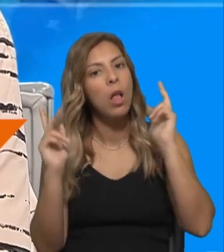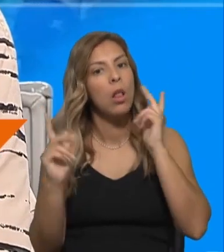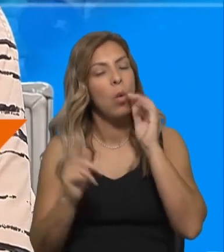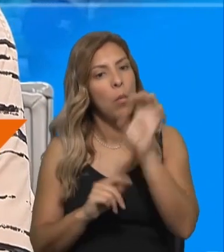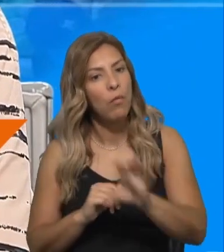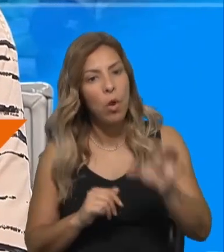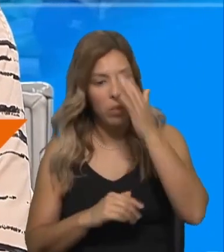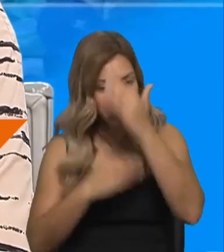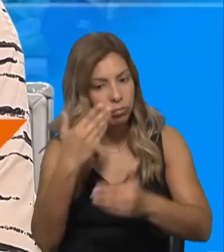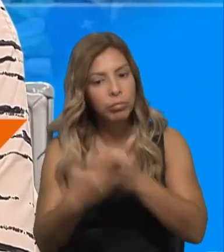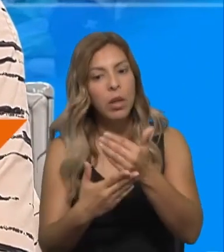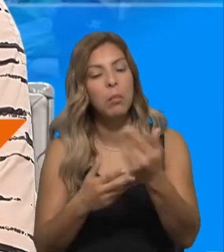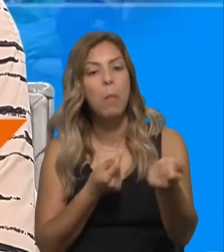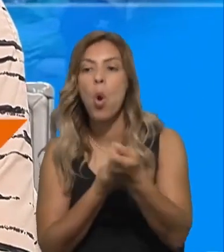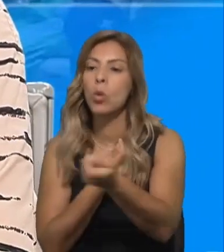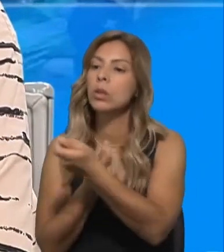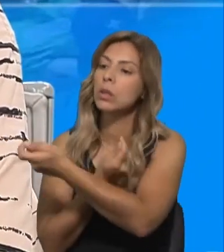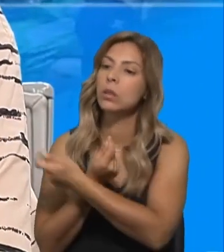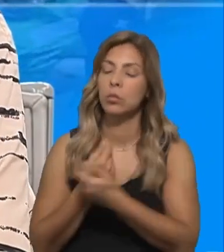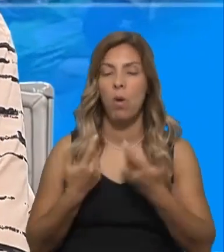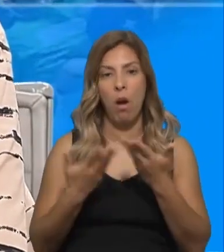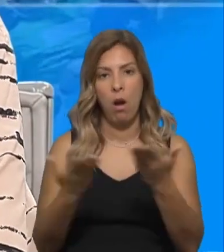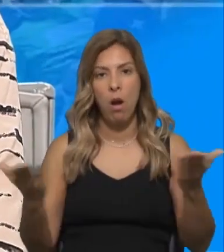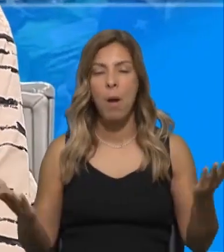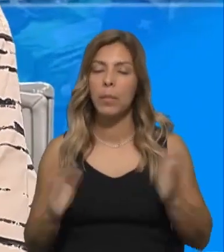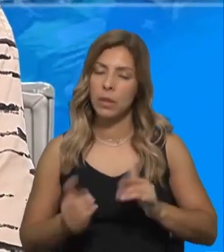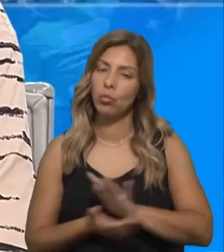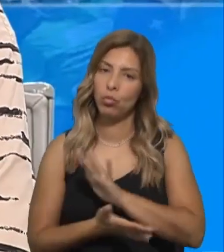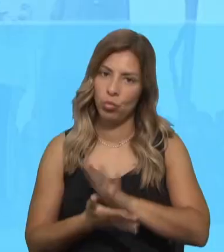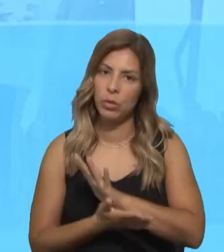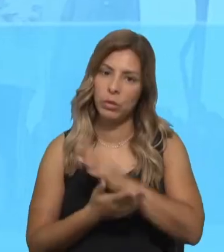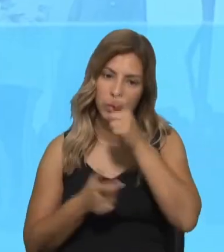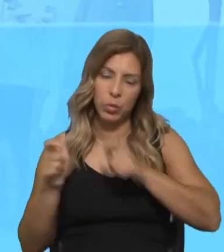espero que agora... Disponível para a proximidade que é necessário também ter com os jornalistas. Exato. Mas